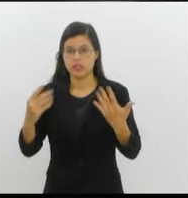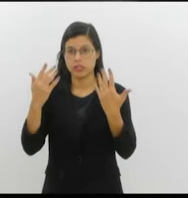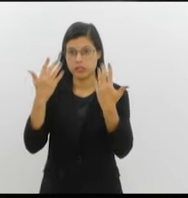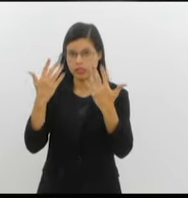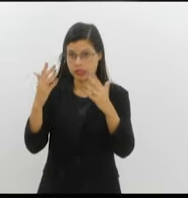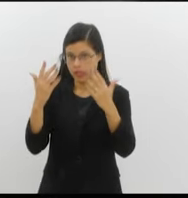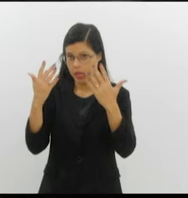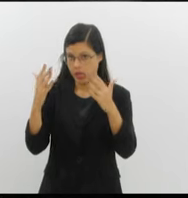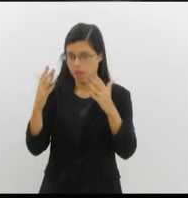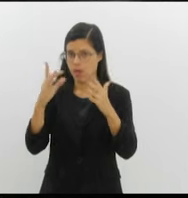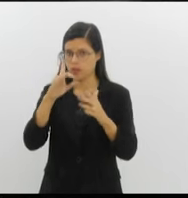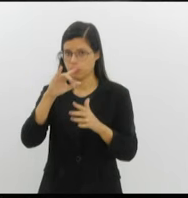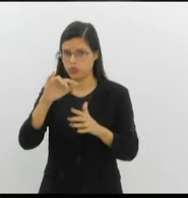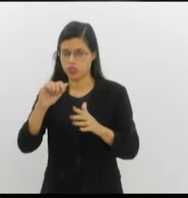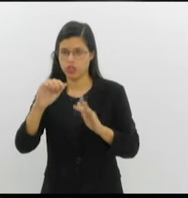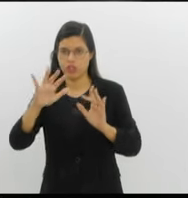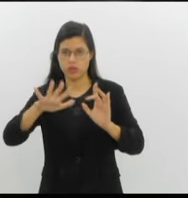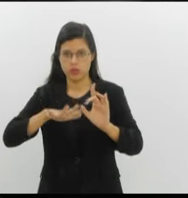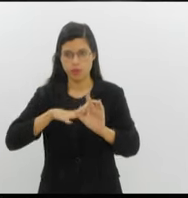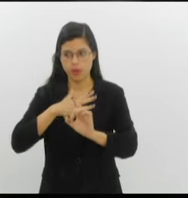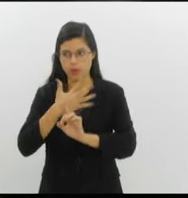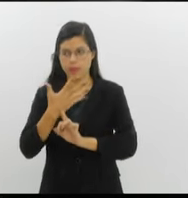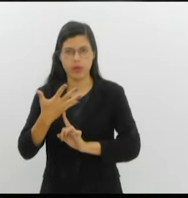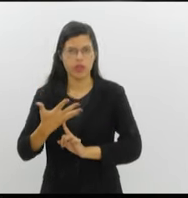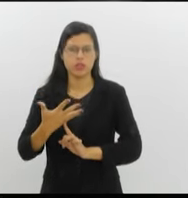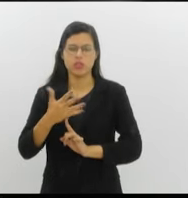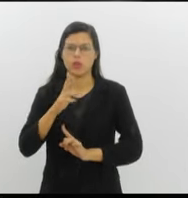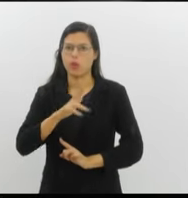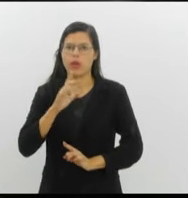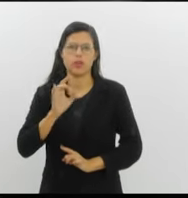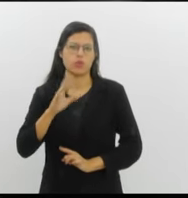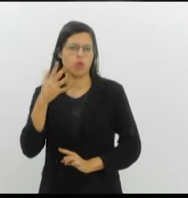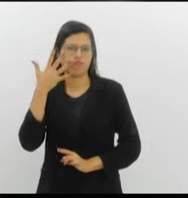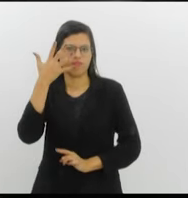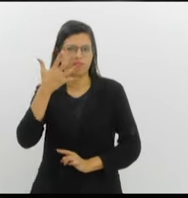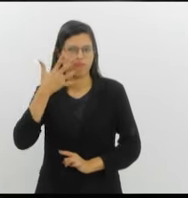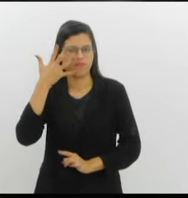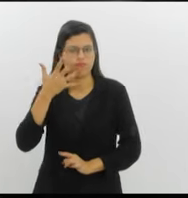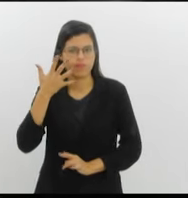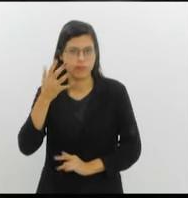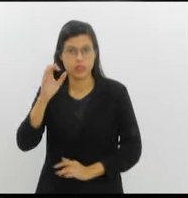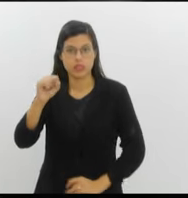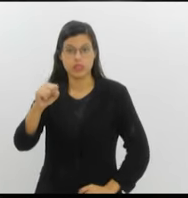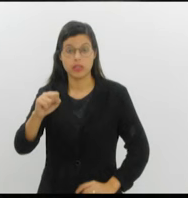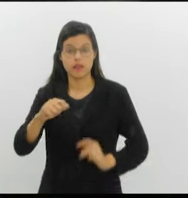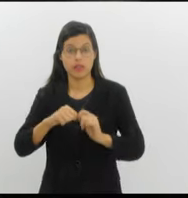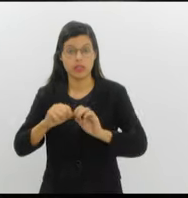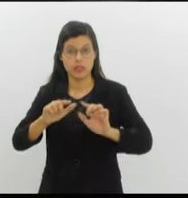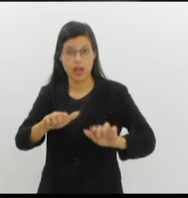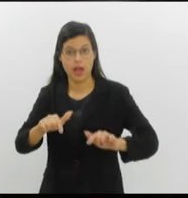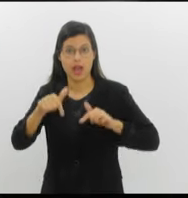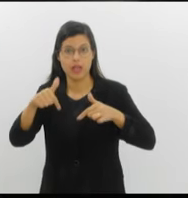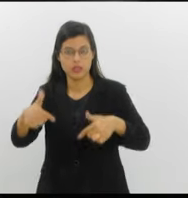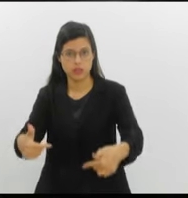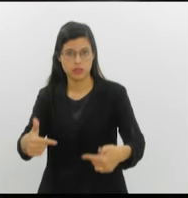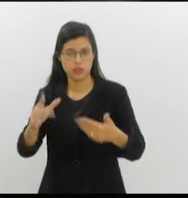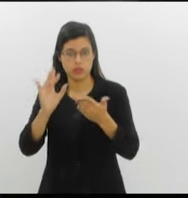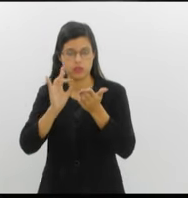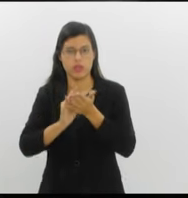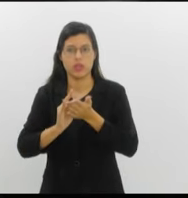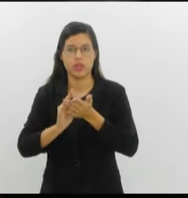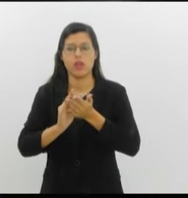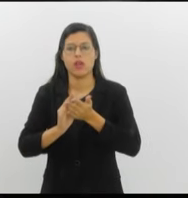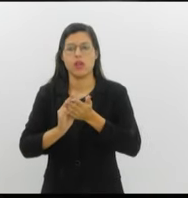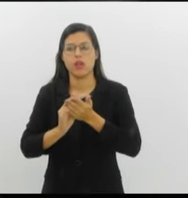Meio Ambiente não é apenas discursar, é sim tomar medidas efetivas